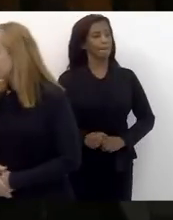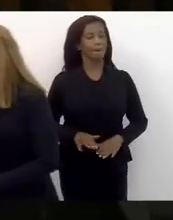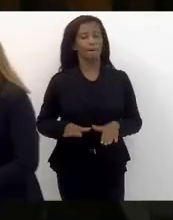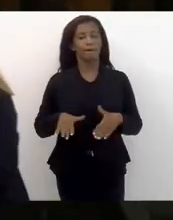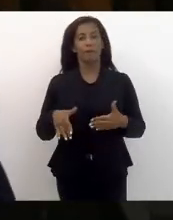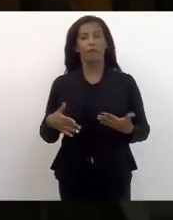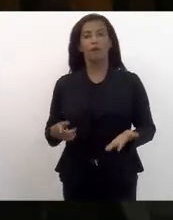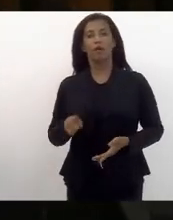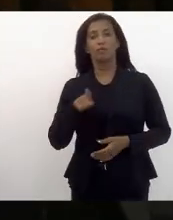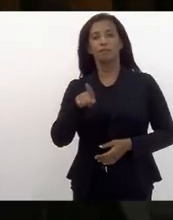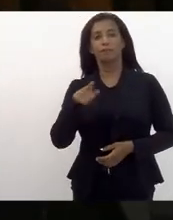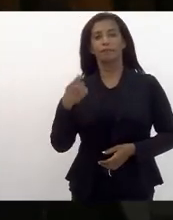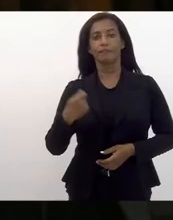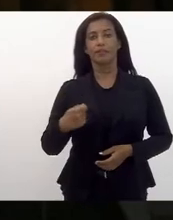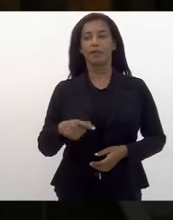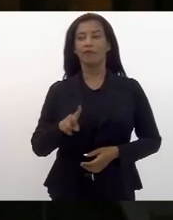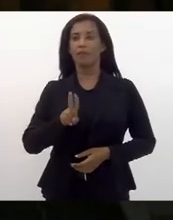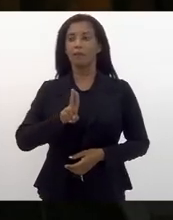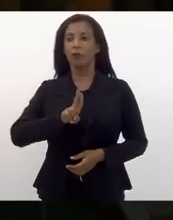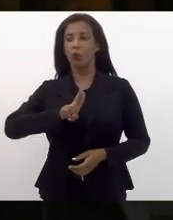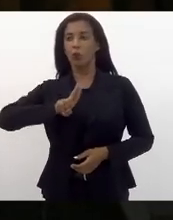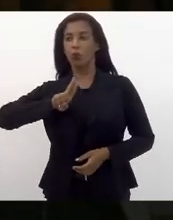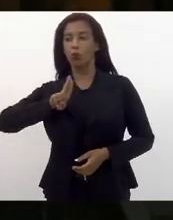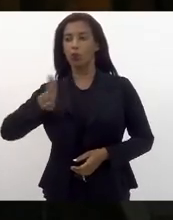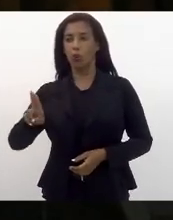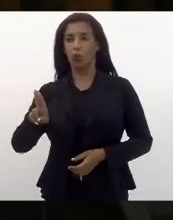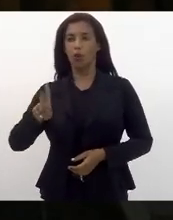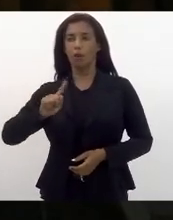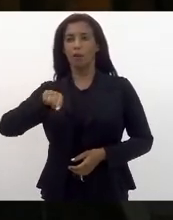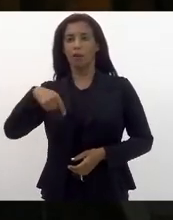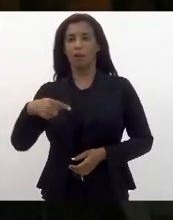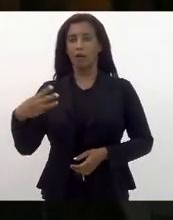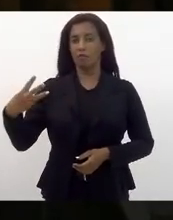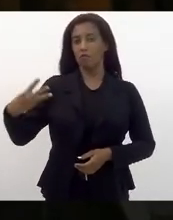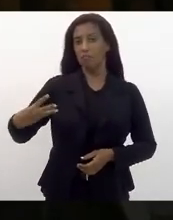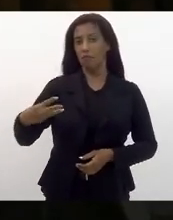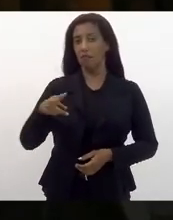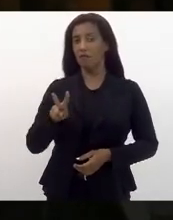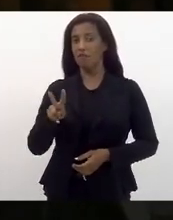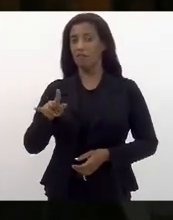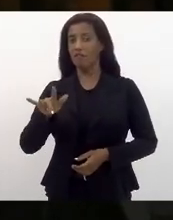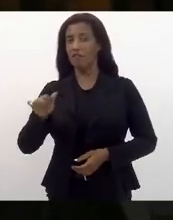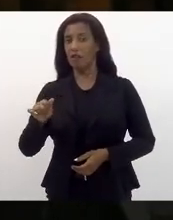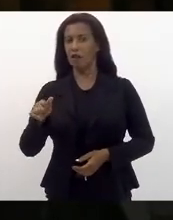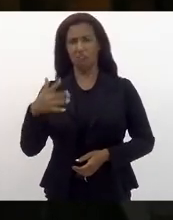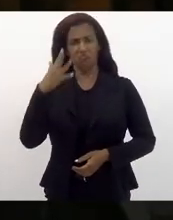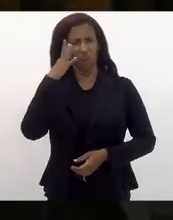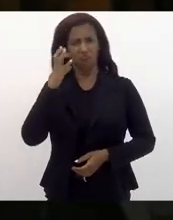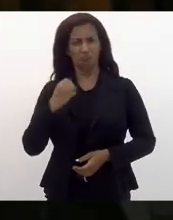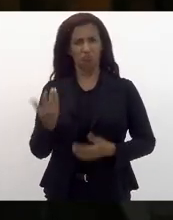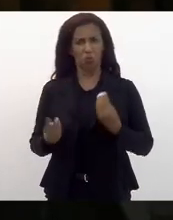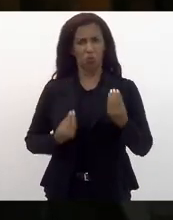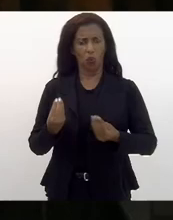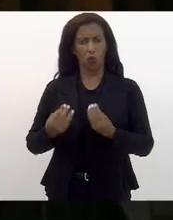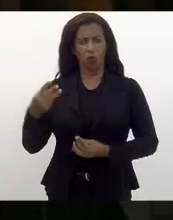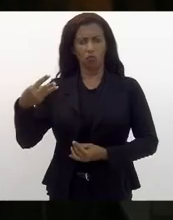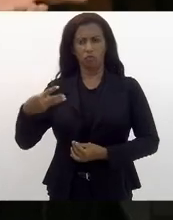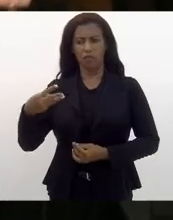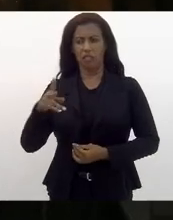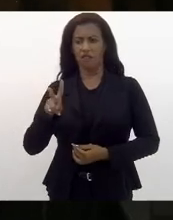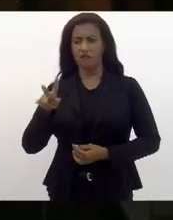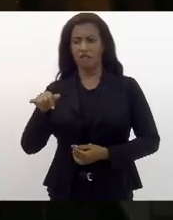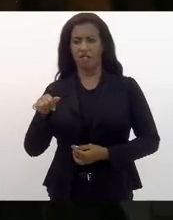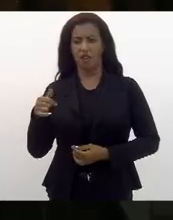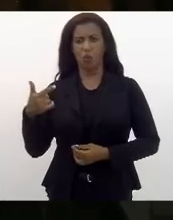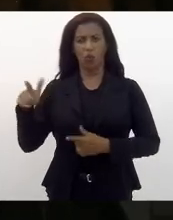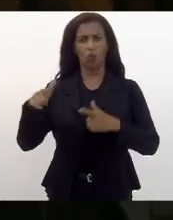você devia ter primeiro nome para depois ter terceira via eu nunca vi ter terceira dia com um monte